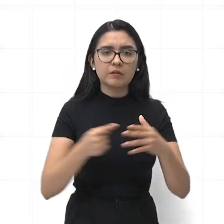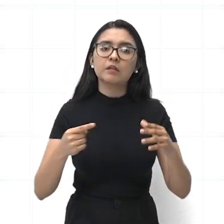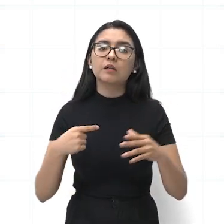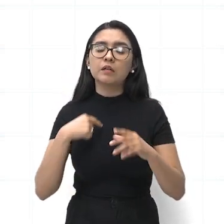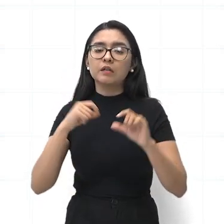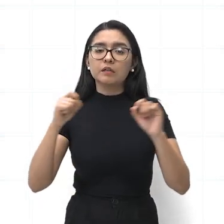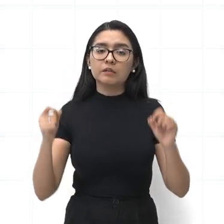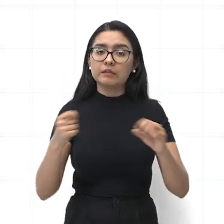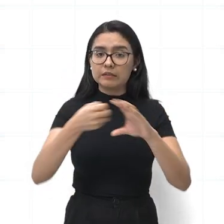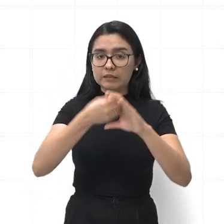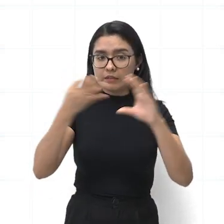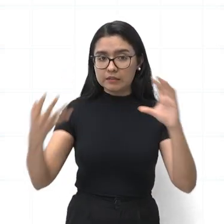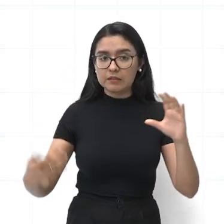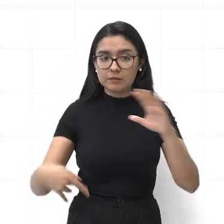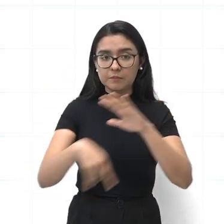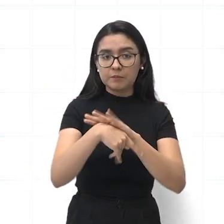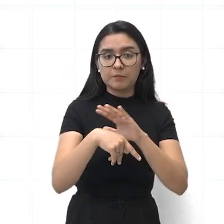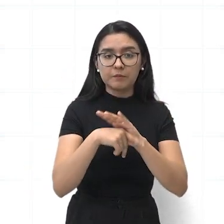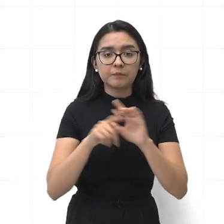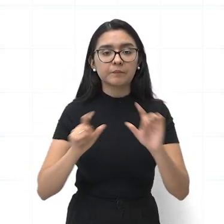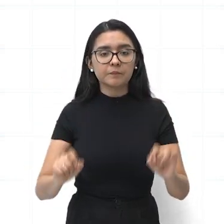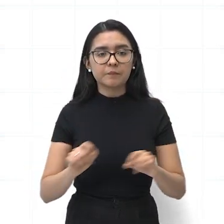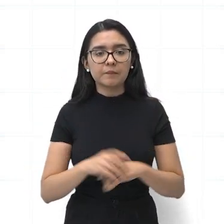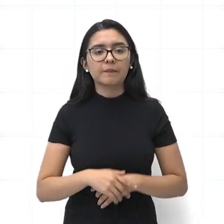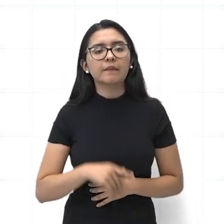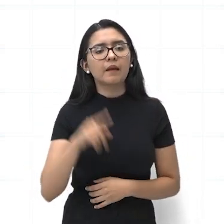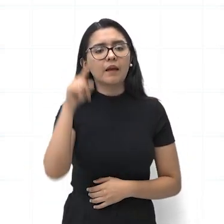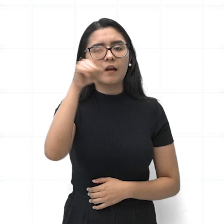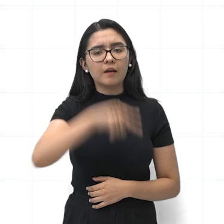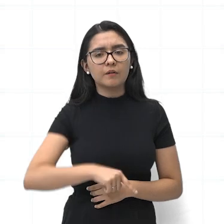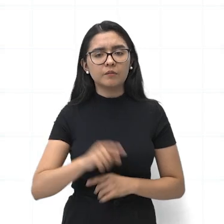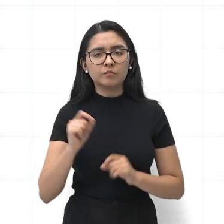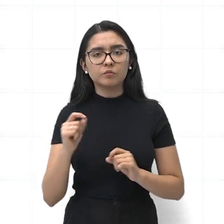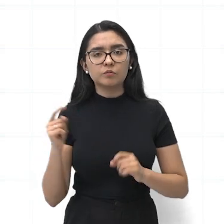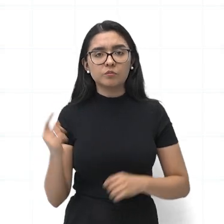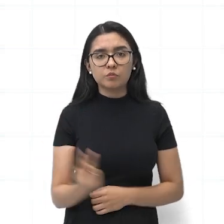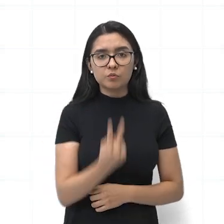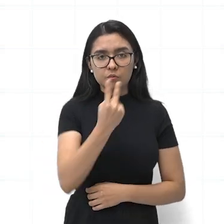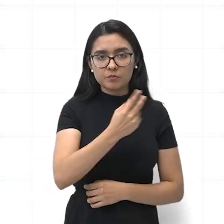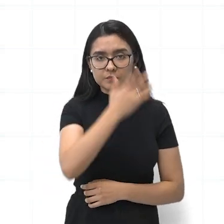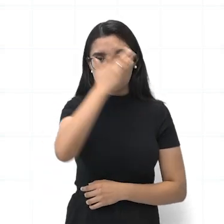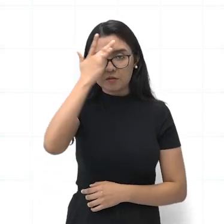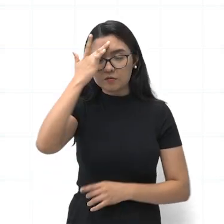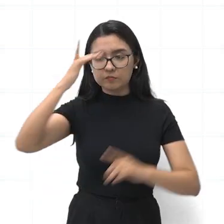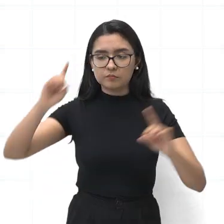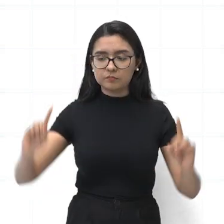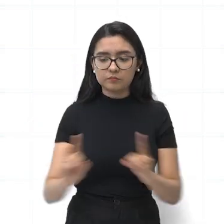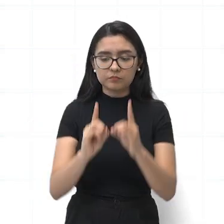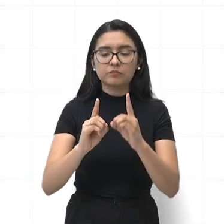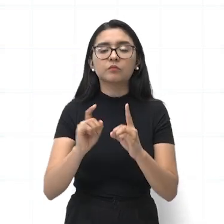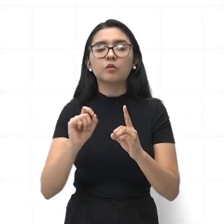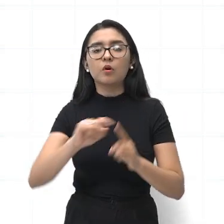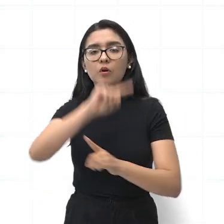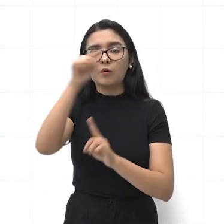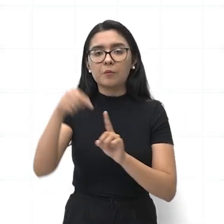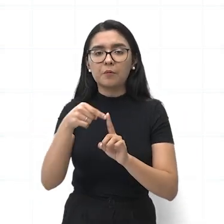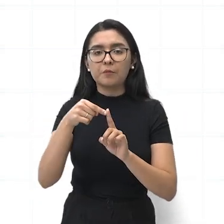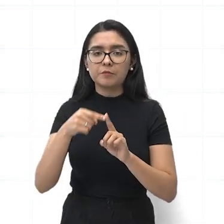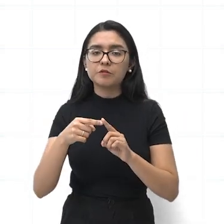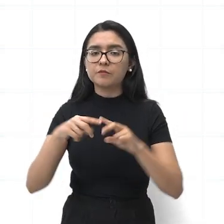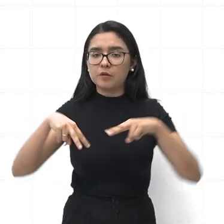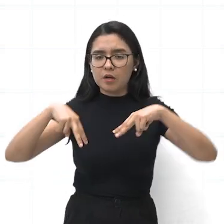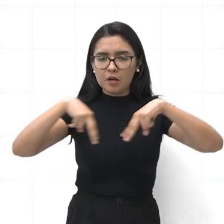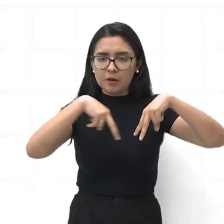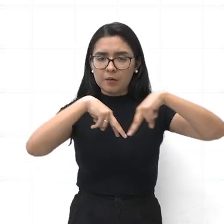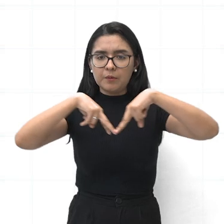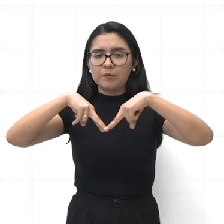luta marajoara caracteriza-se por ser um confronto entre dois lutadores que objetivam derrubar seu